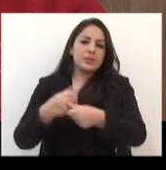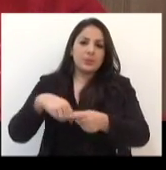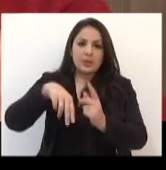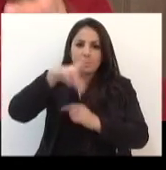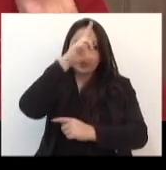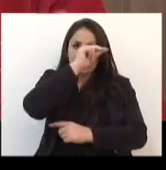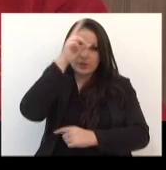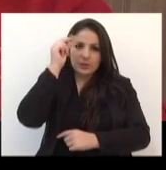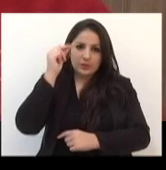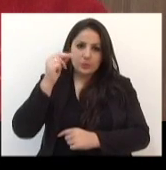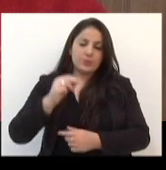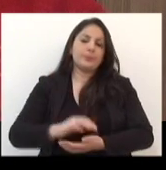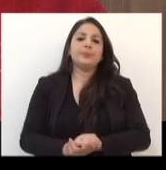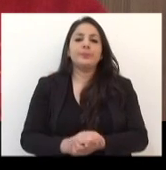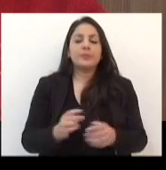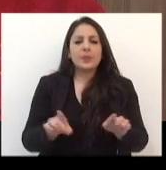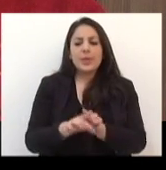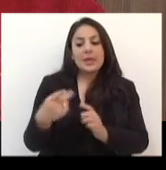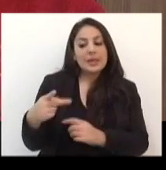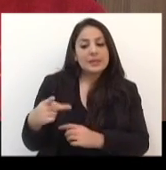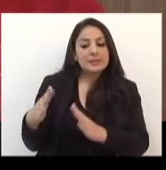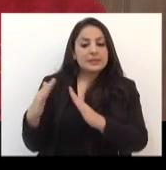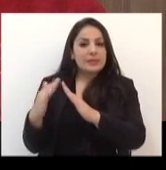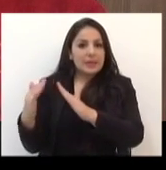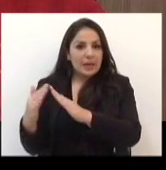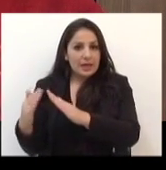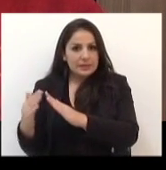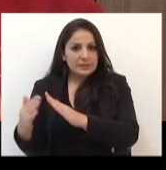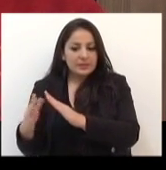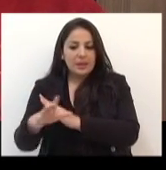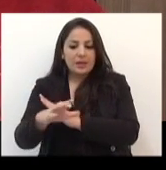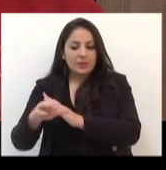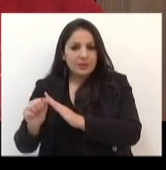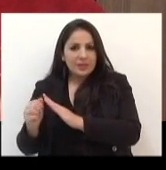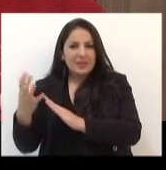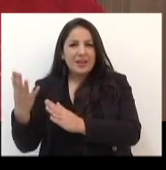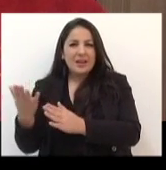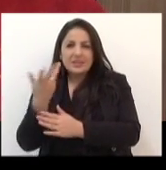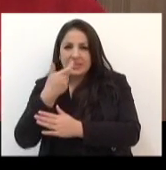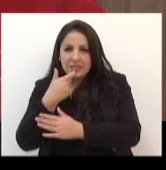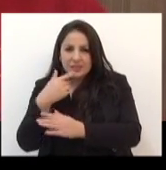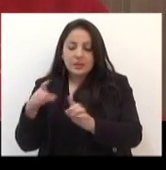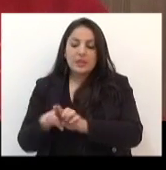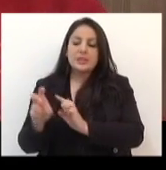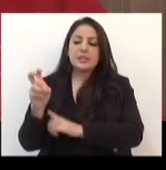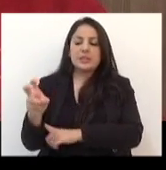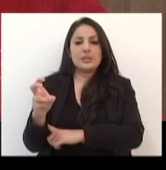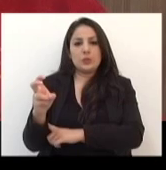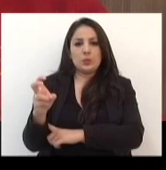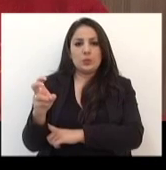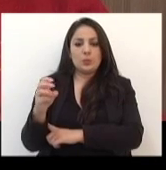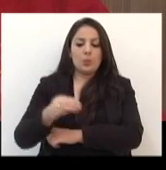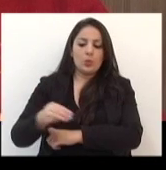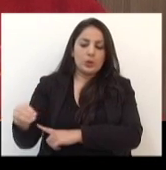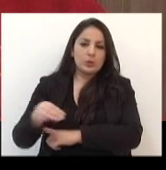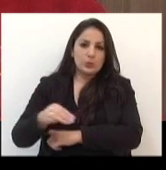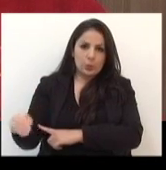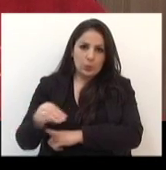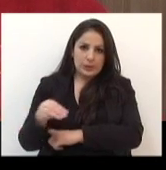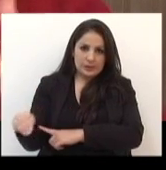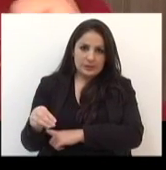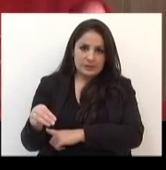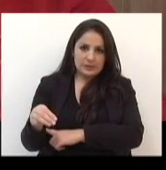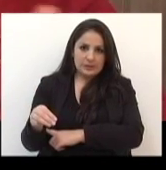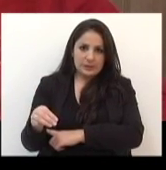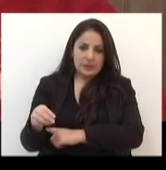de Souza e Anita Garibaldi. Essas casas, elas são mantidas pelo município com monitores concursados. O prefeito Luciano